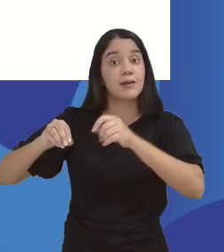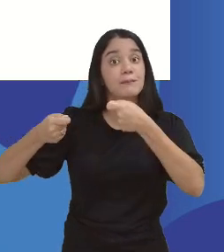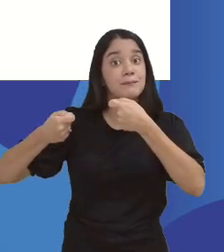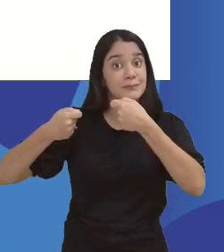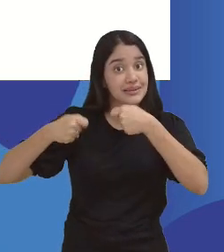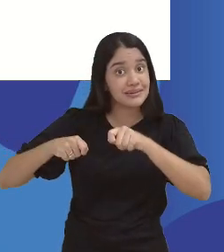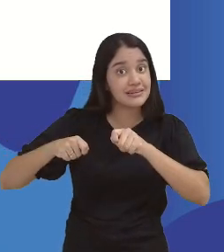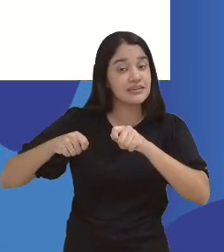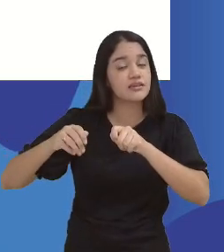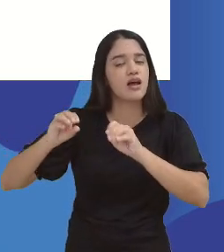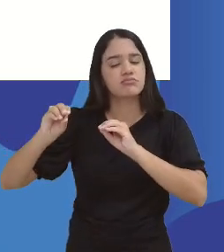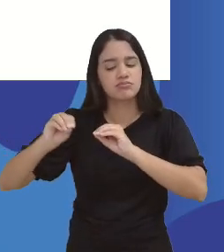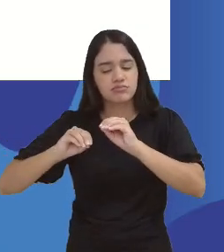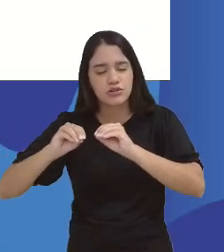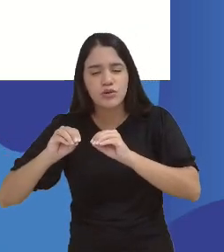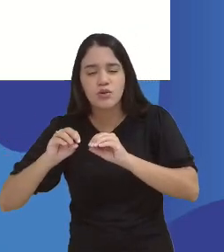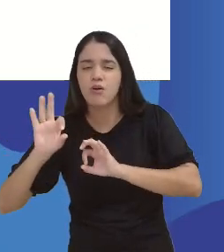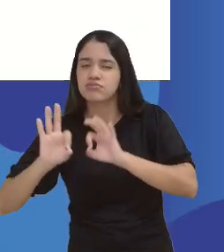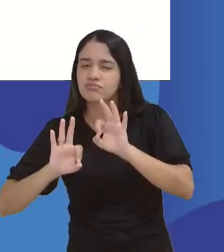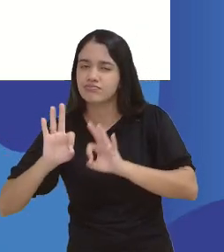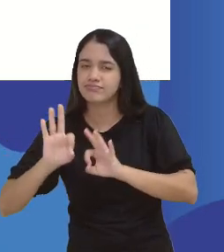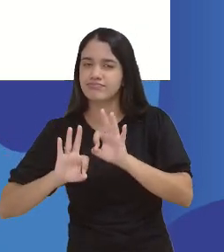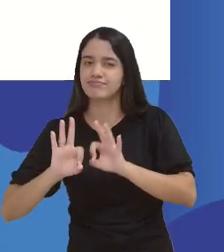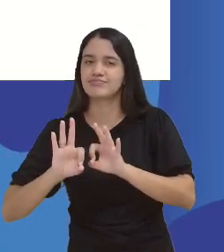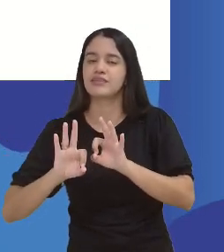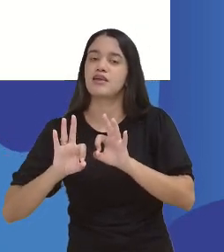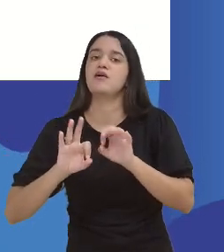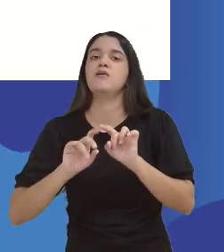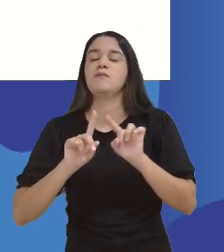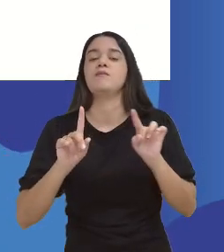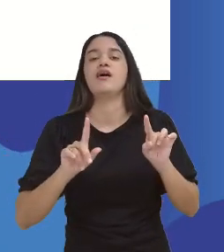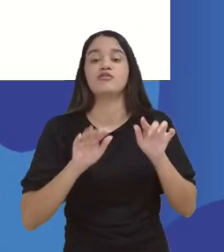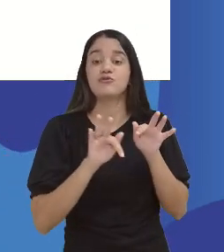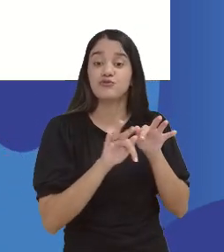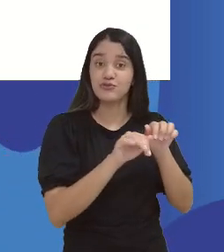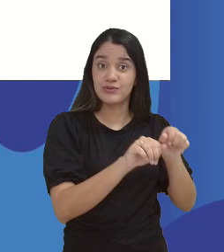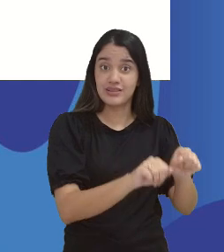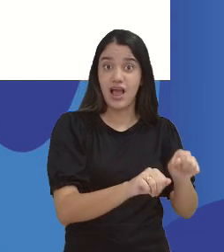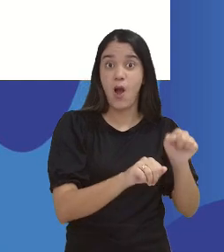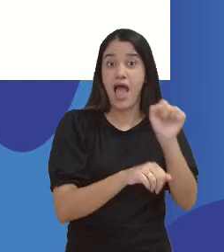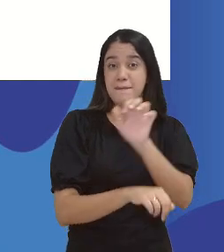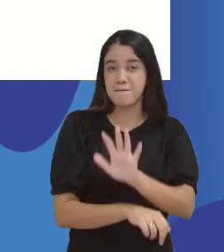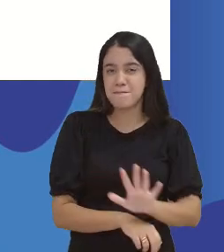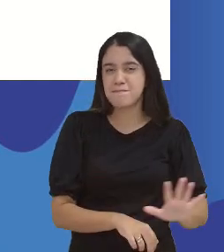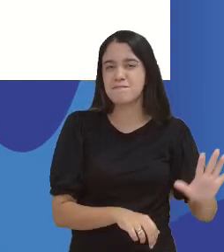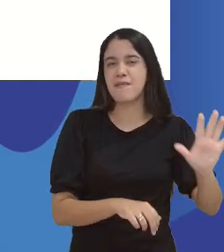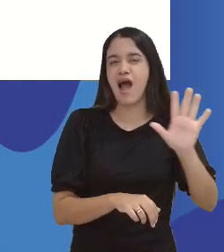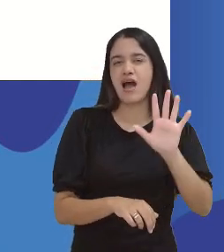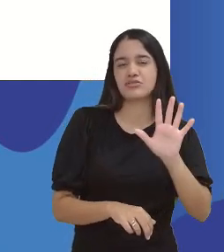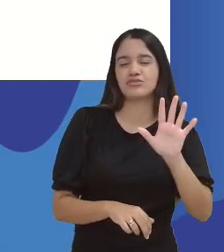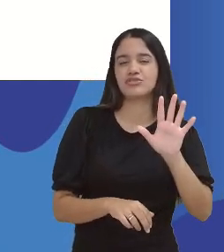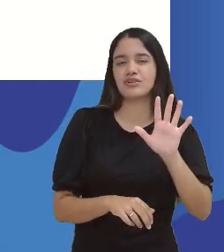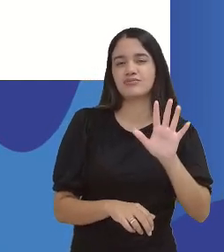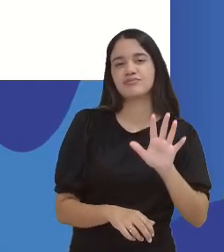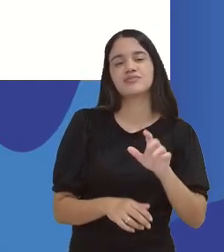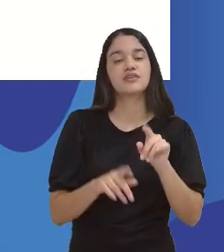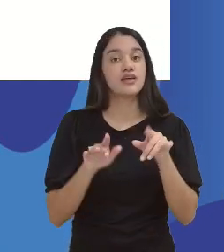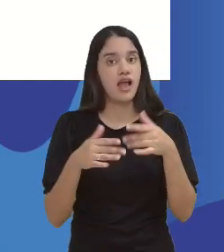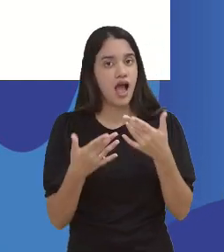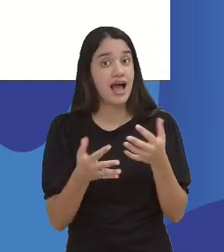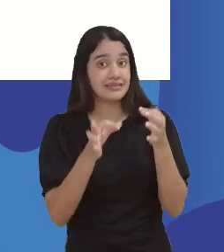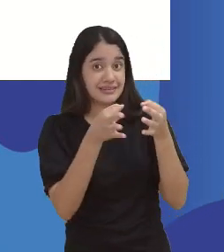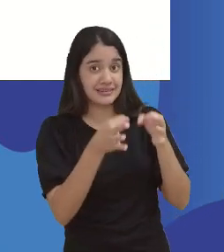um quebra-cabeça de forma que no final a imagem que apareça seja a